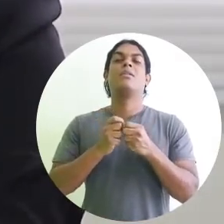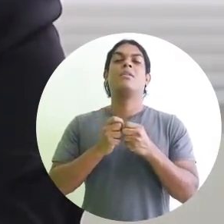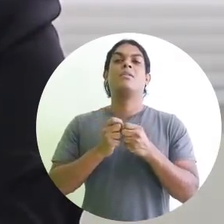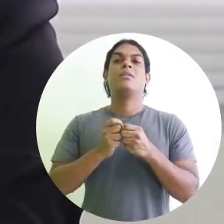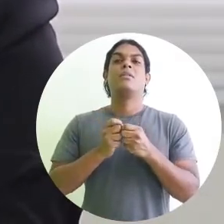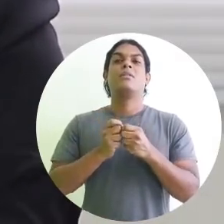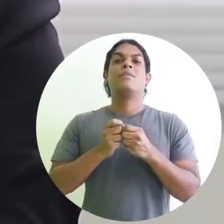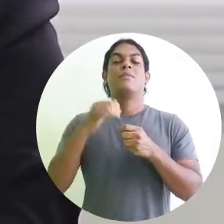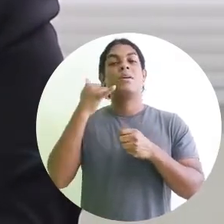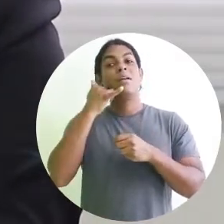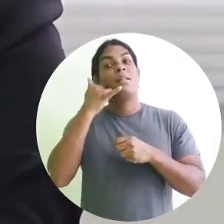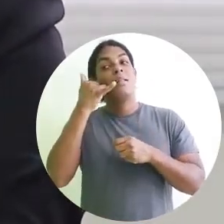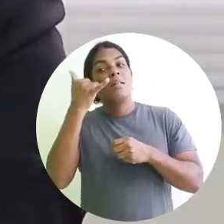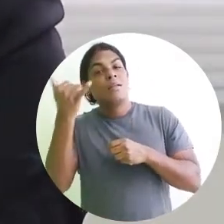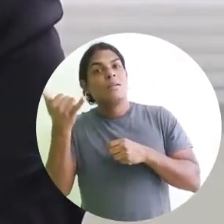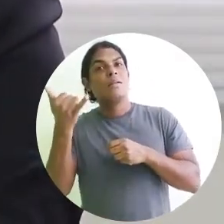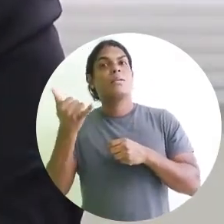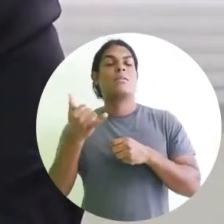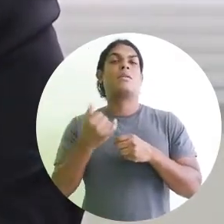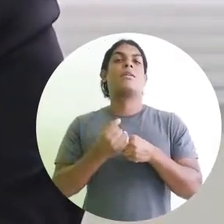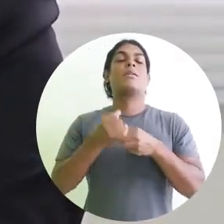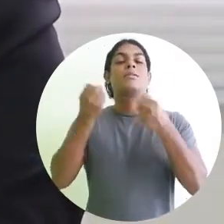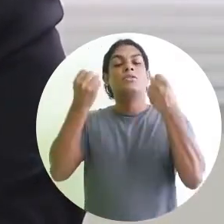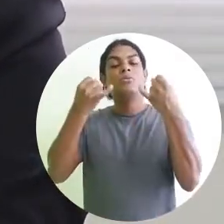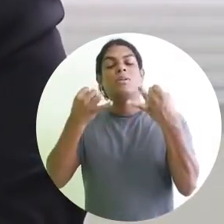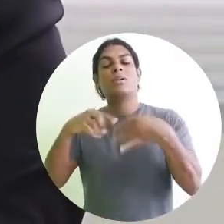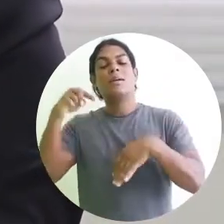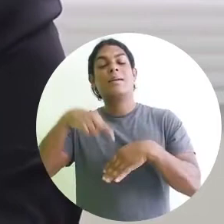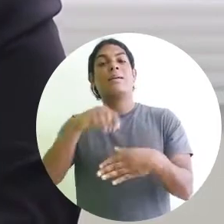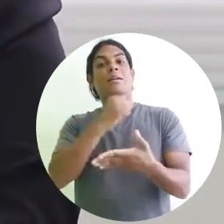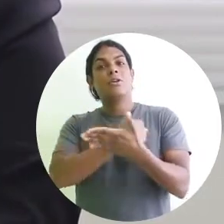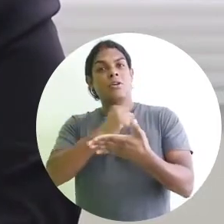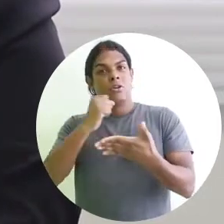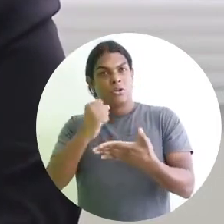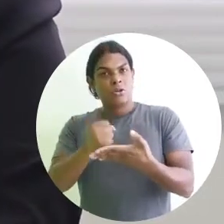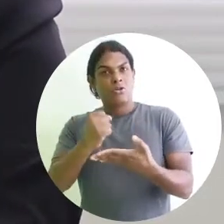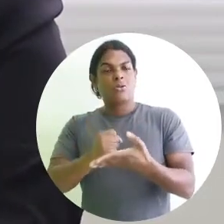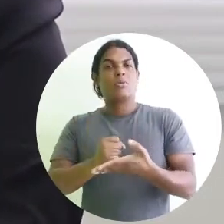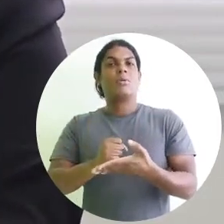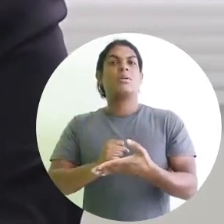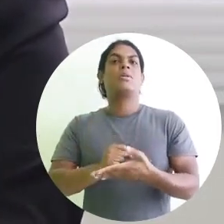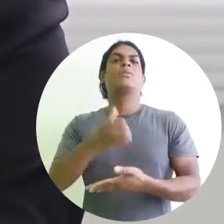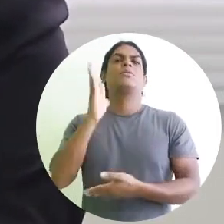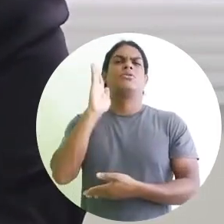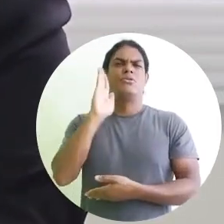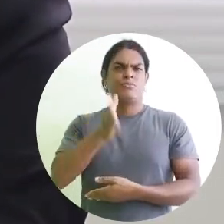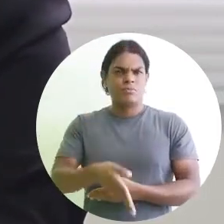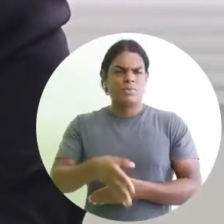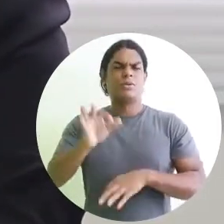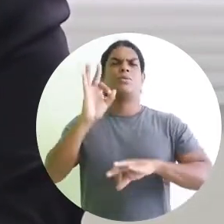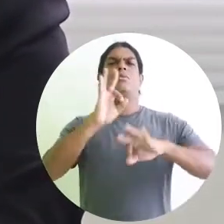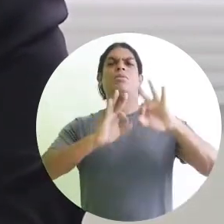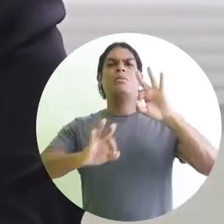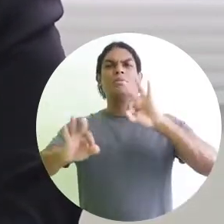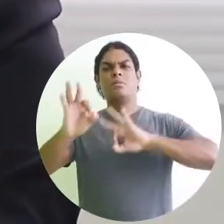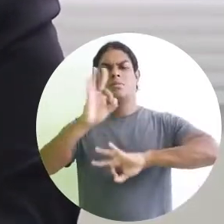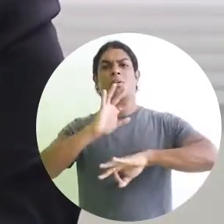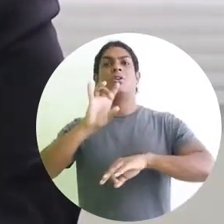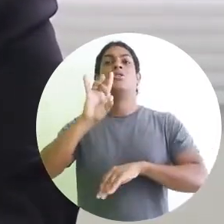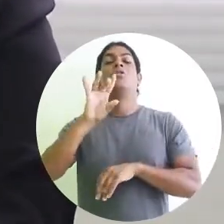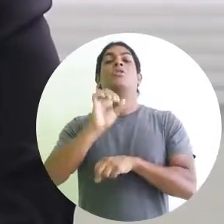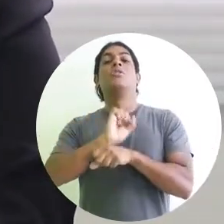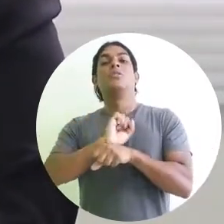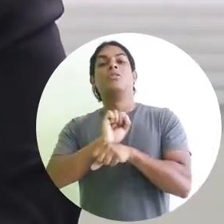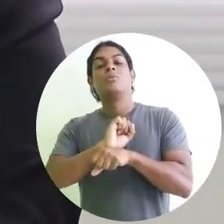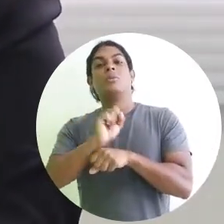vai informar, olha, estes documentos estão em posse do banco, esperando